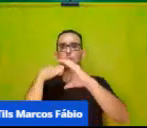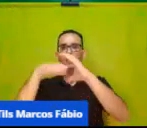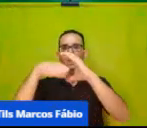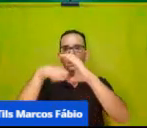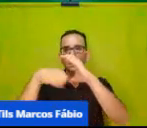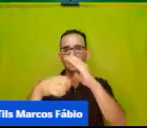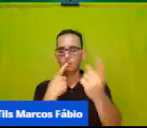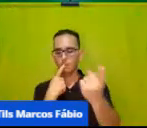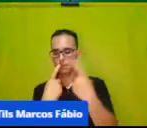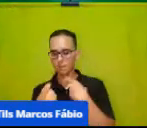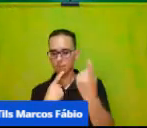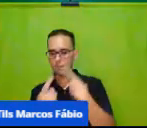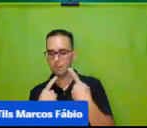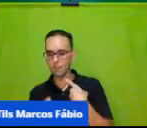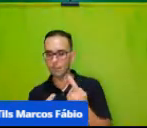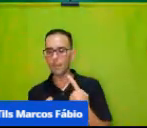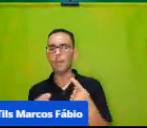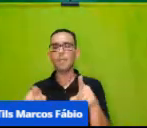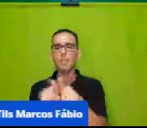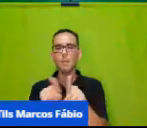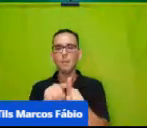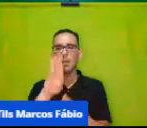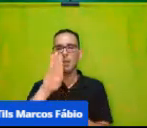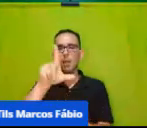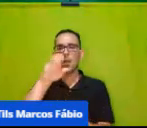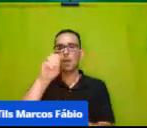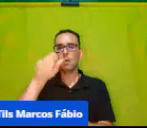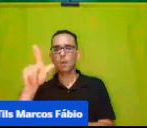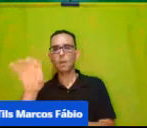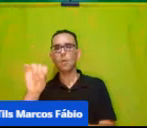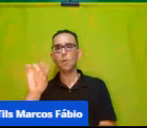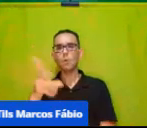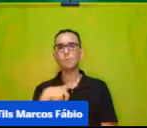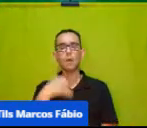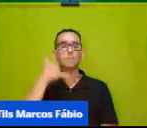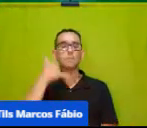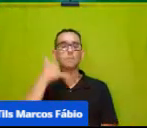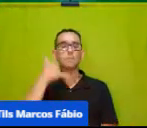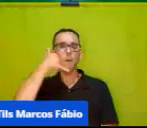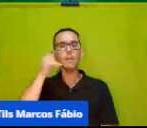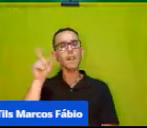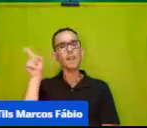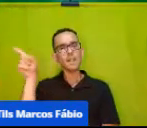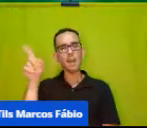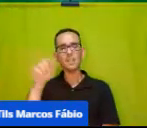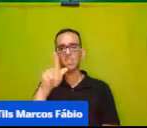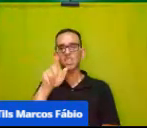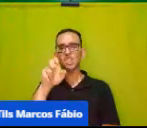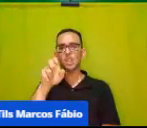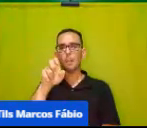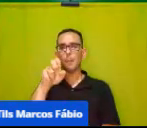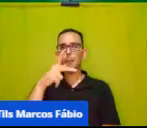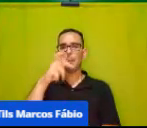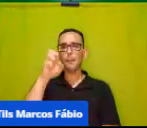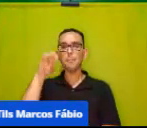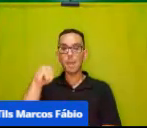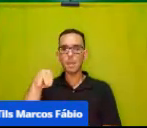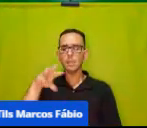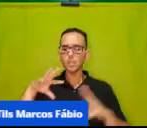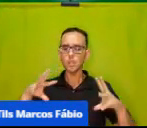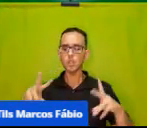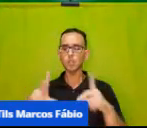tanto pelo e-mail, como pelo blog, ou pelo nosso telefone lá da GFEM, e que todos os professores,